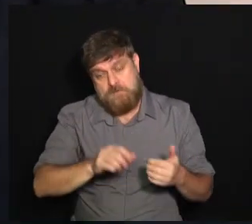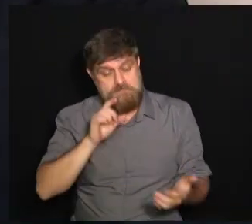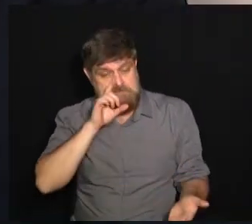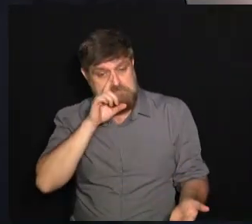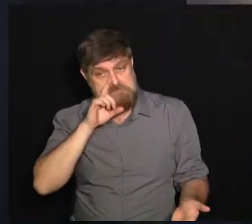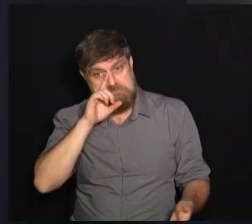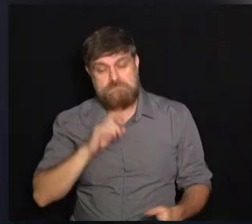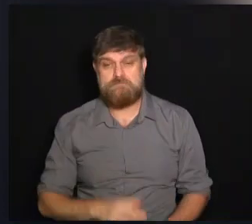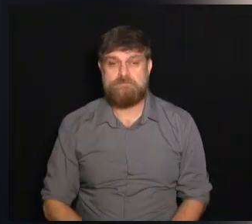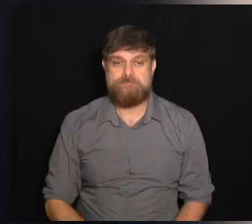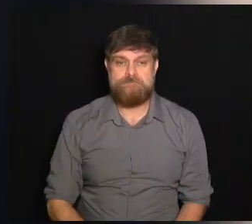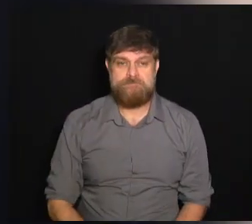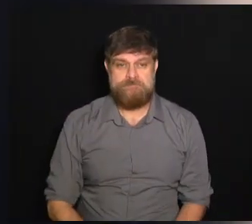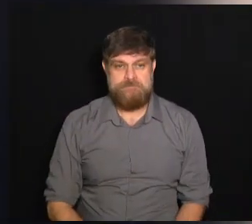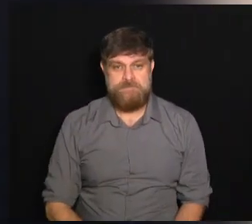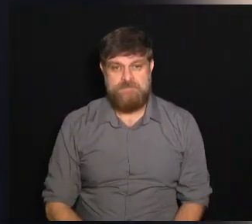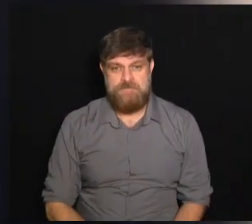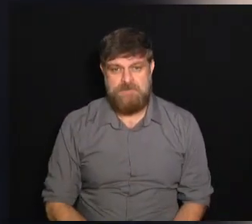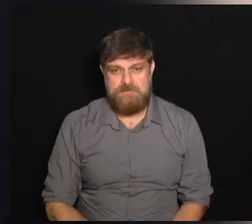né?